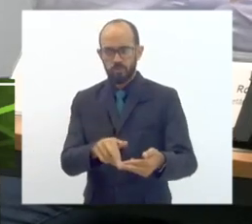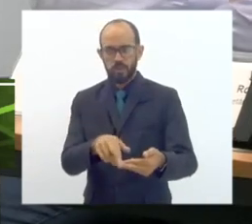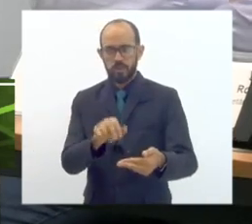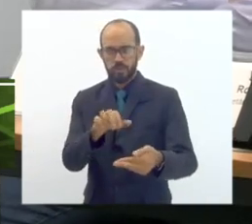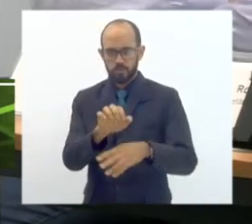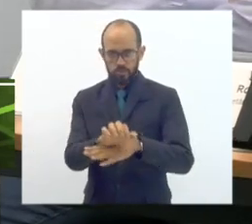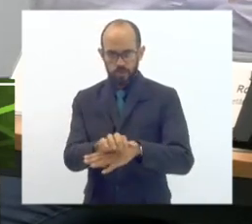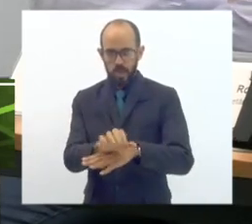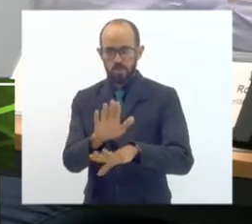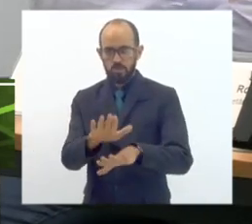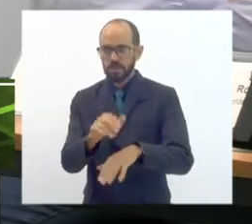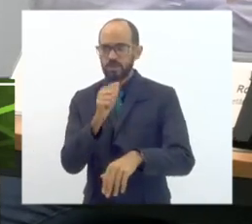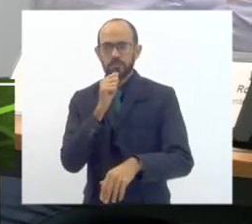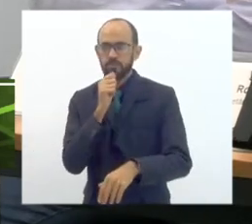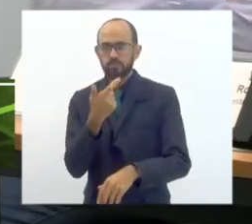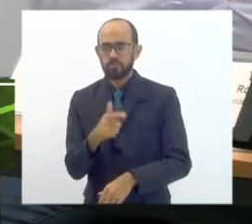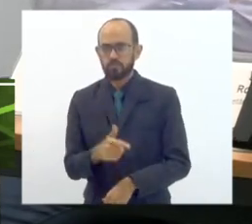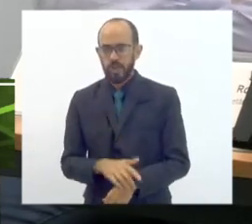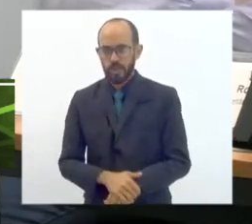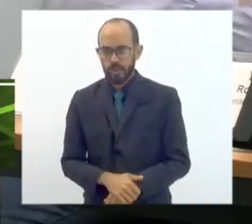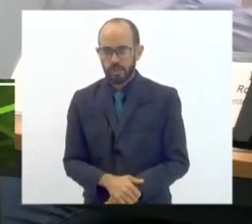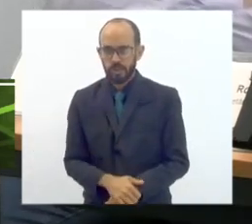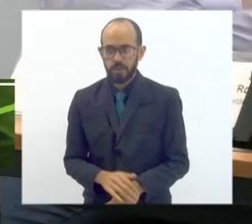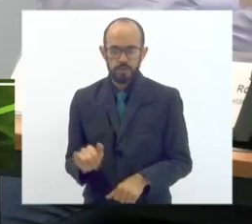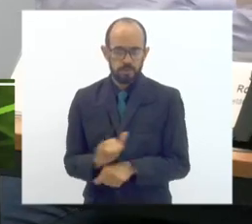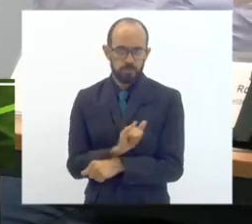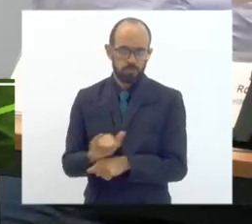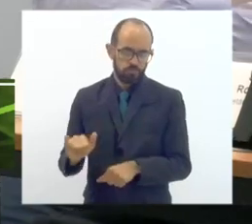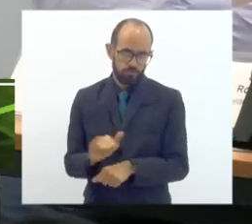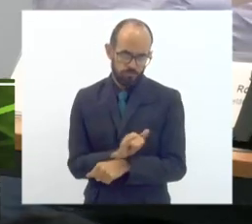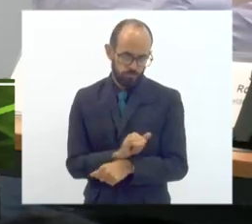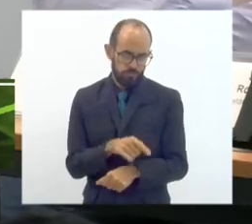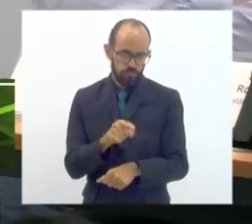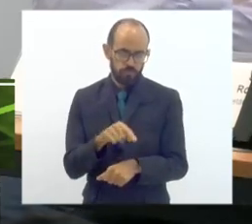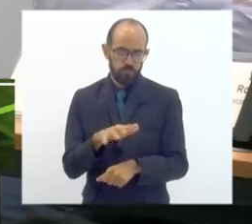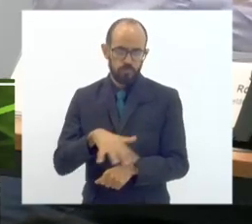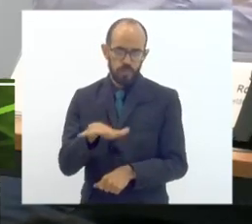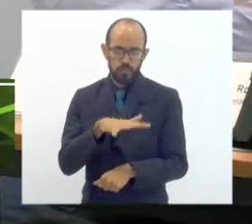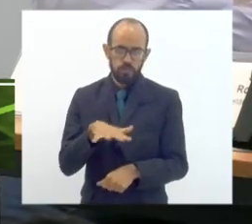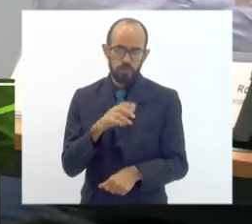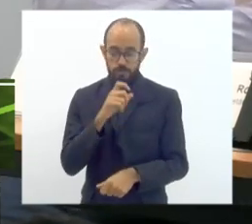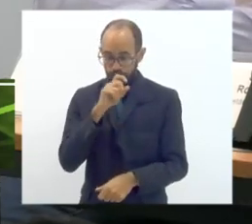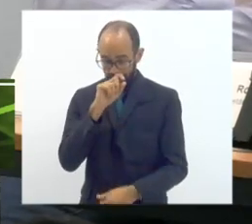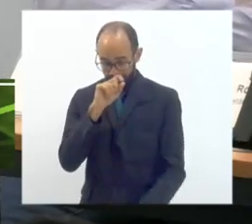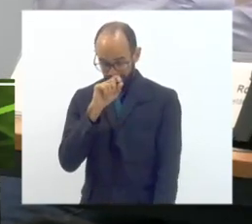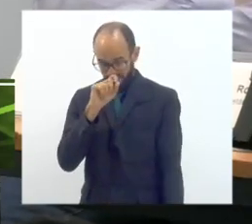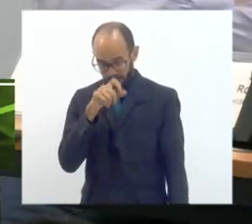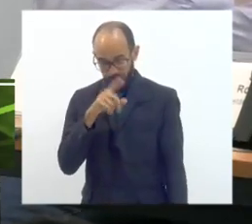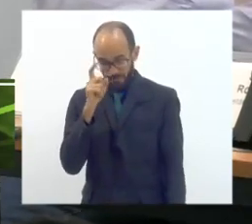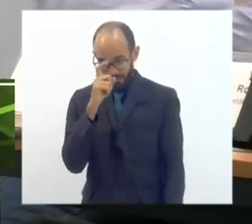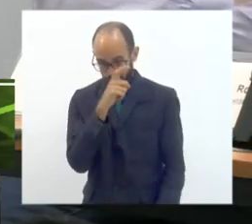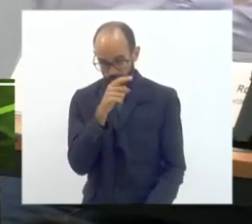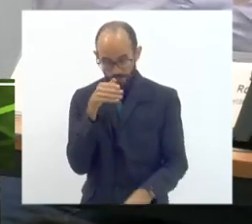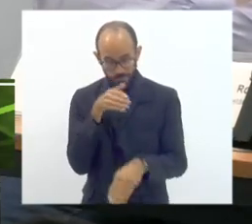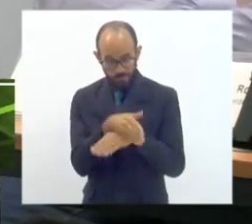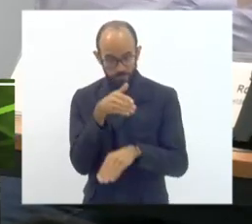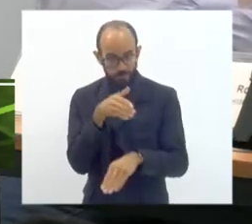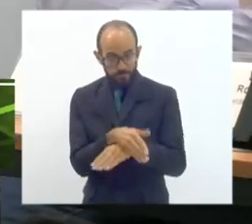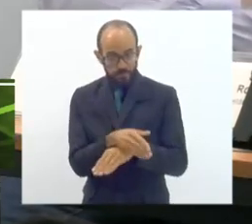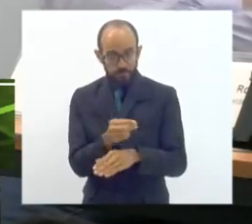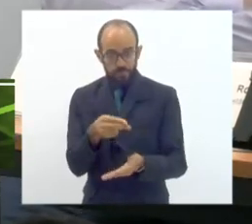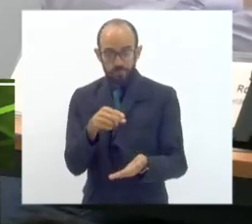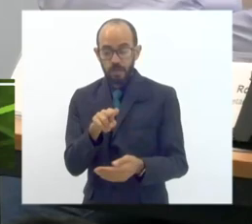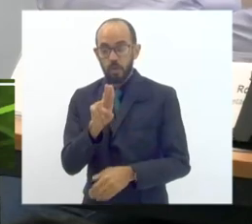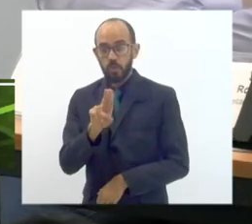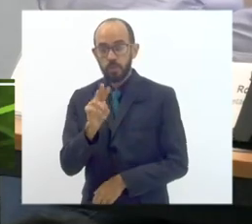Mas, por enquanto, nós não temos esses mecanismos na nossa região. A dificuldade de acesso para leitos de terapia intensiva